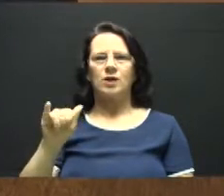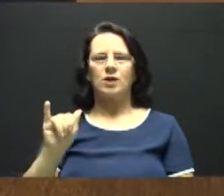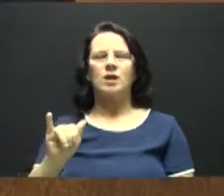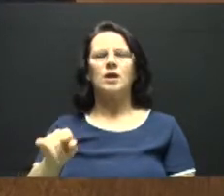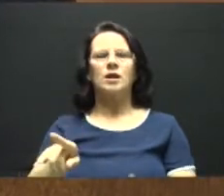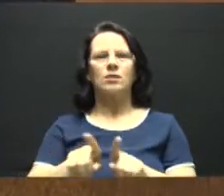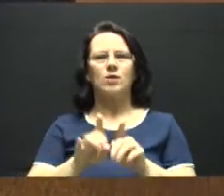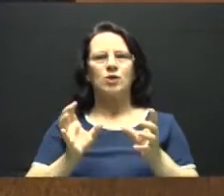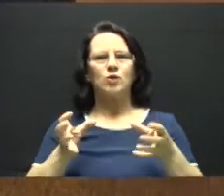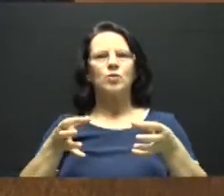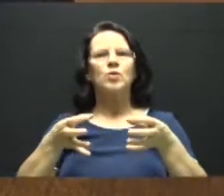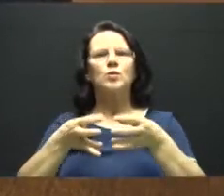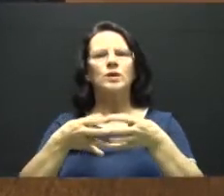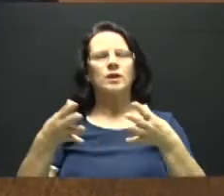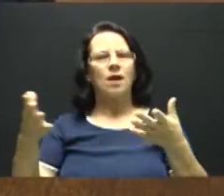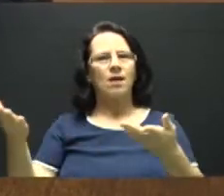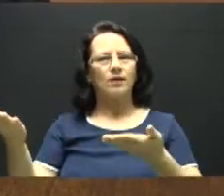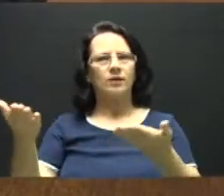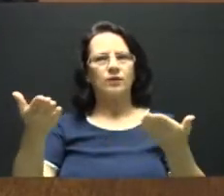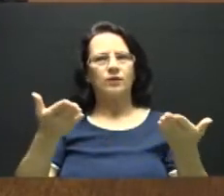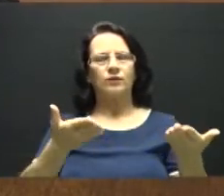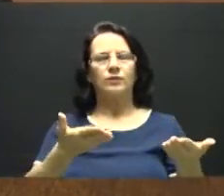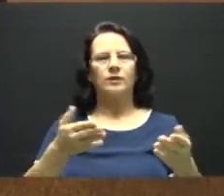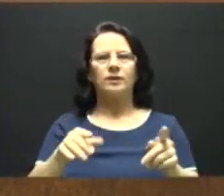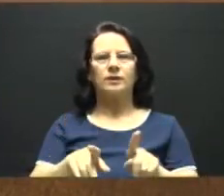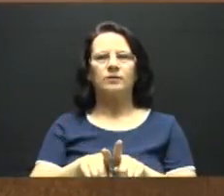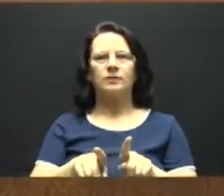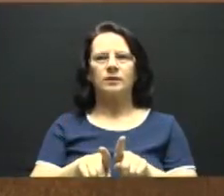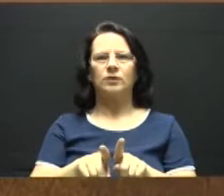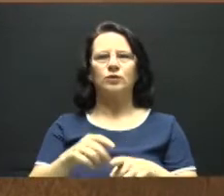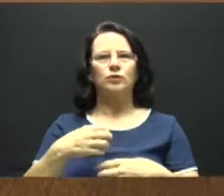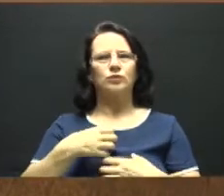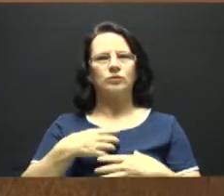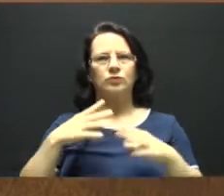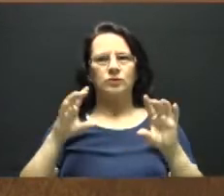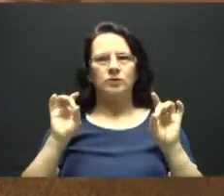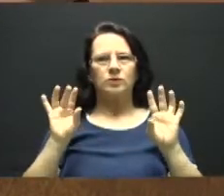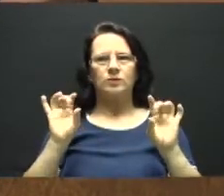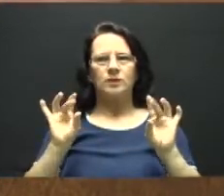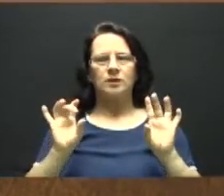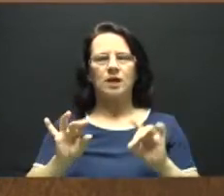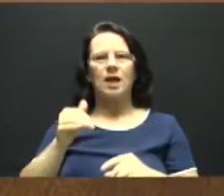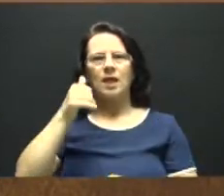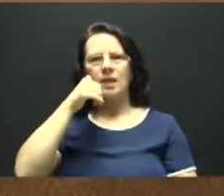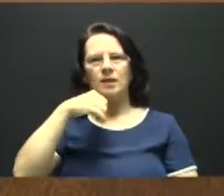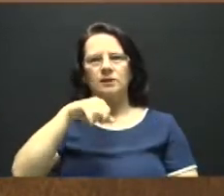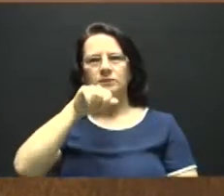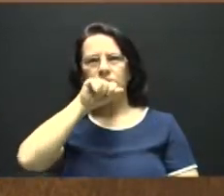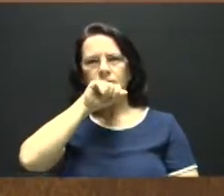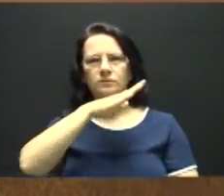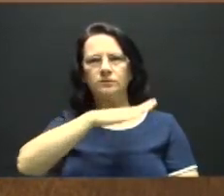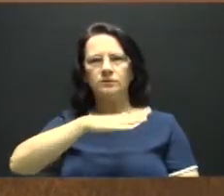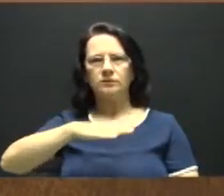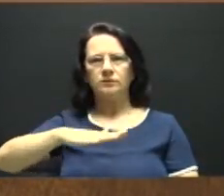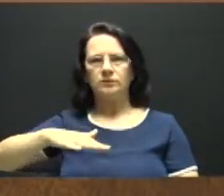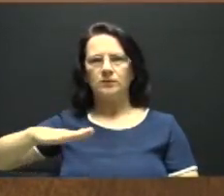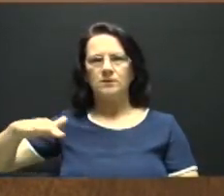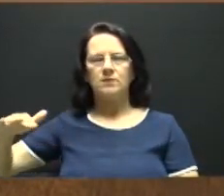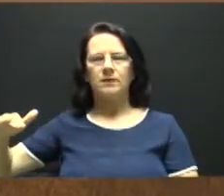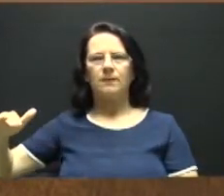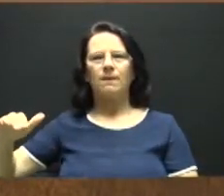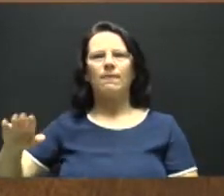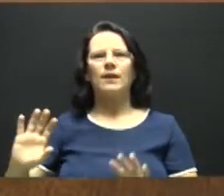que se fez presente nessa solenidade e assim de uma forma especial cada mãe cada criança que foi homenageada